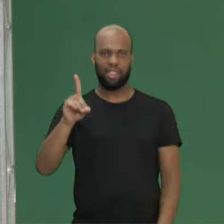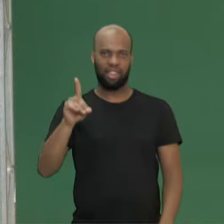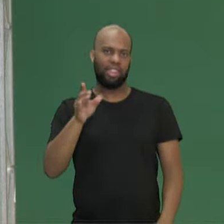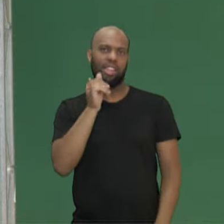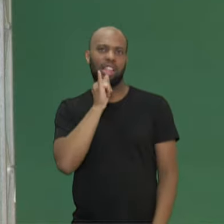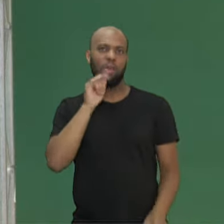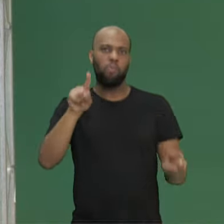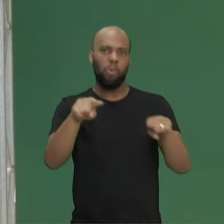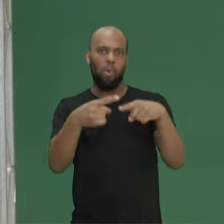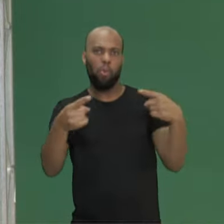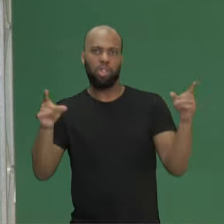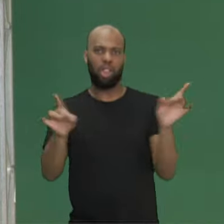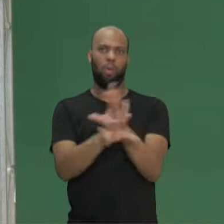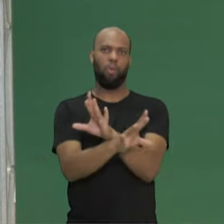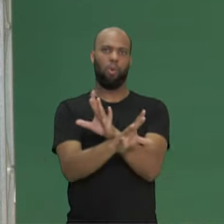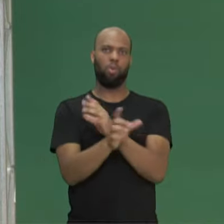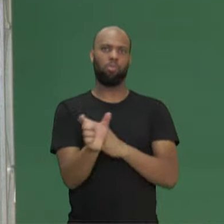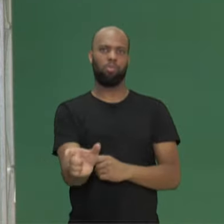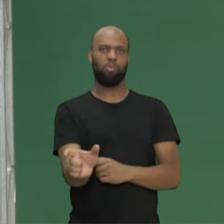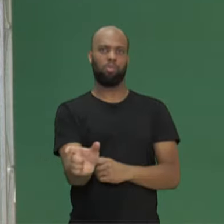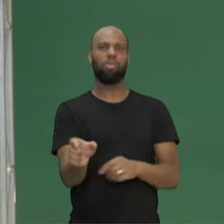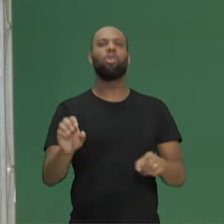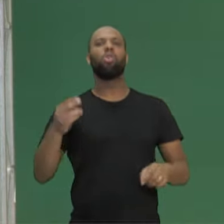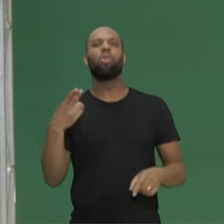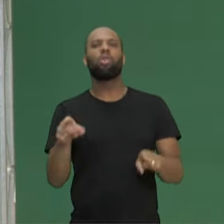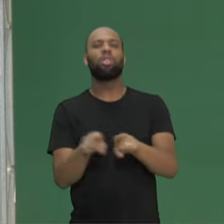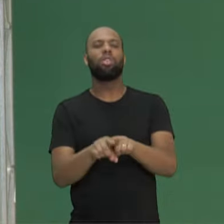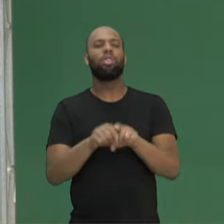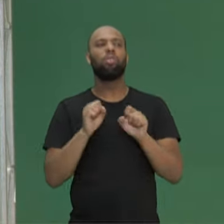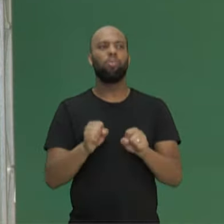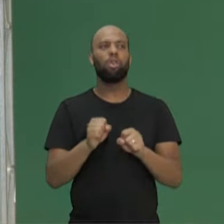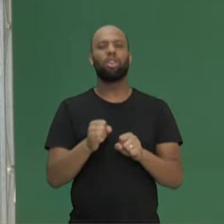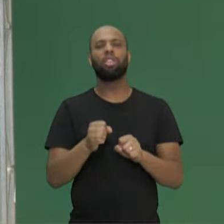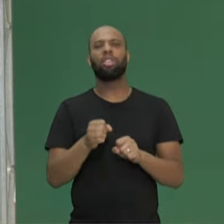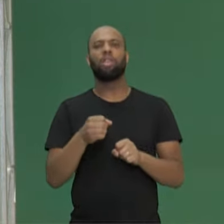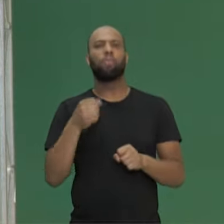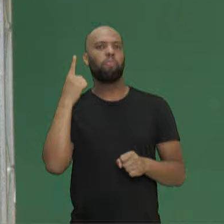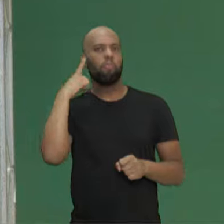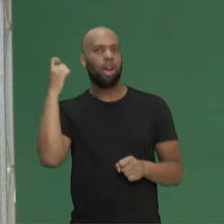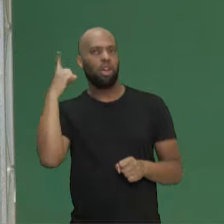gravada, pronta. Podendo ser sons corporais, né? Então,